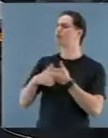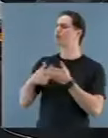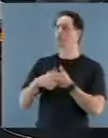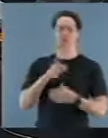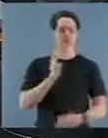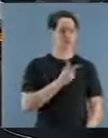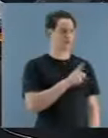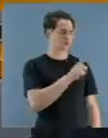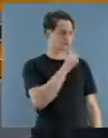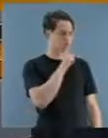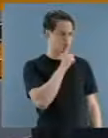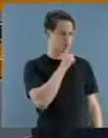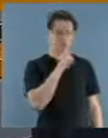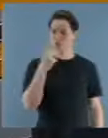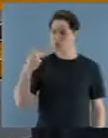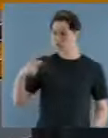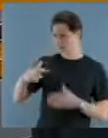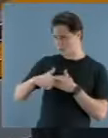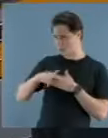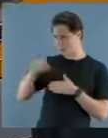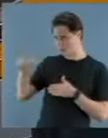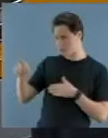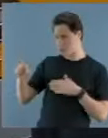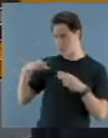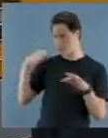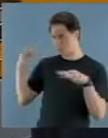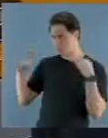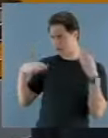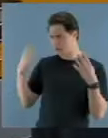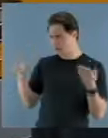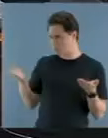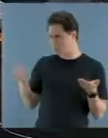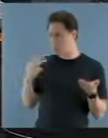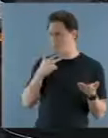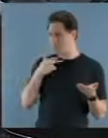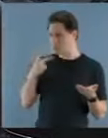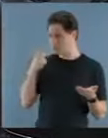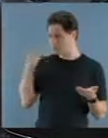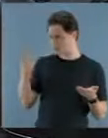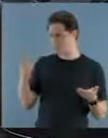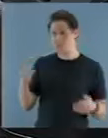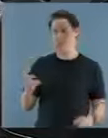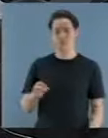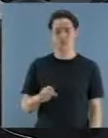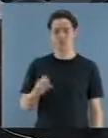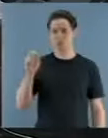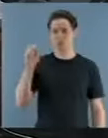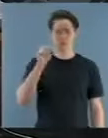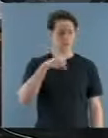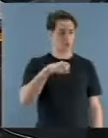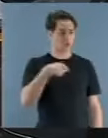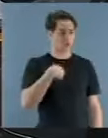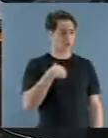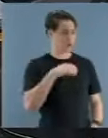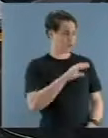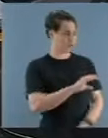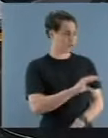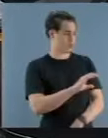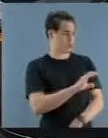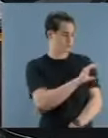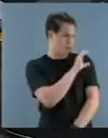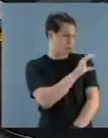o sua função no Ministério do Turismo, o senhor não pode dizer qual era o cargo? Sim, eu era coordenador. Coordenador de quê,